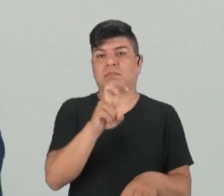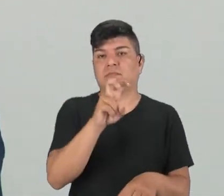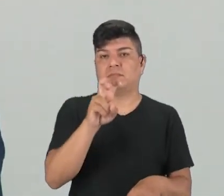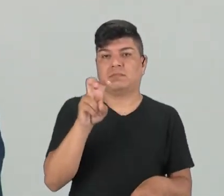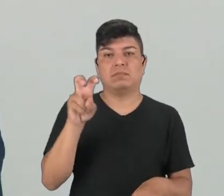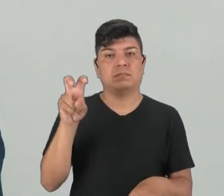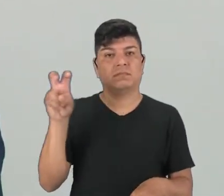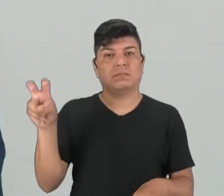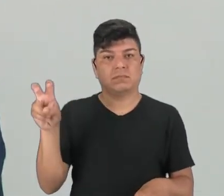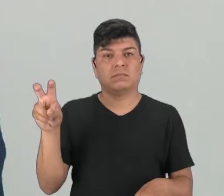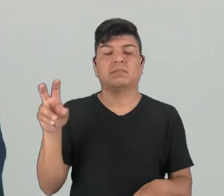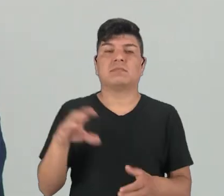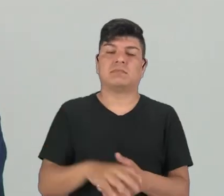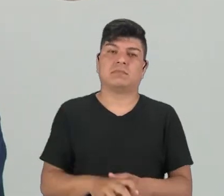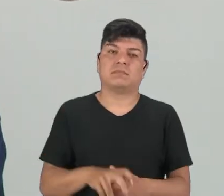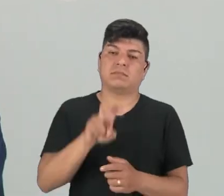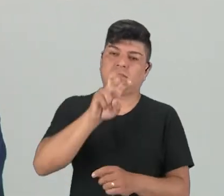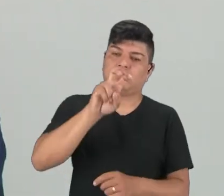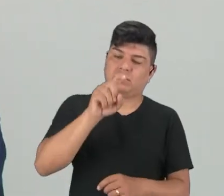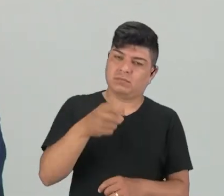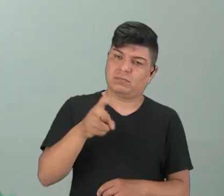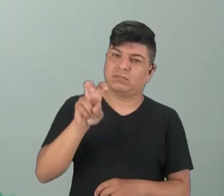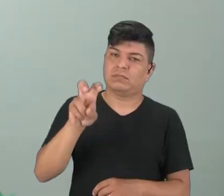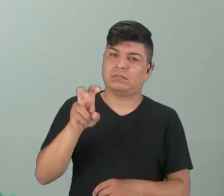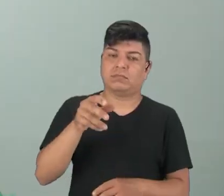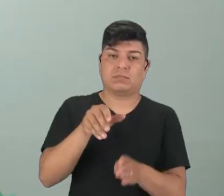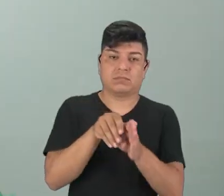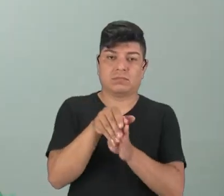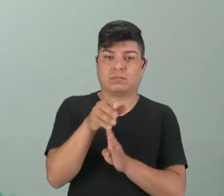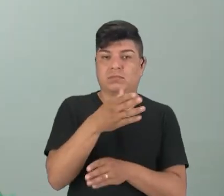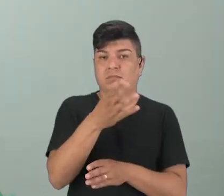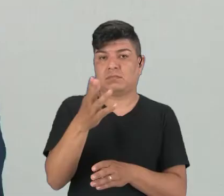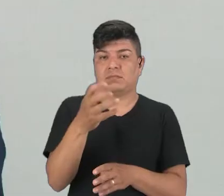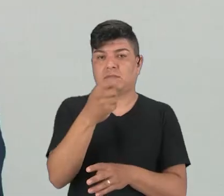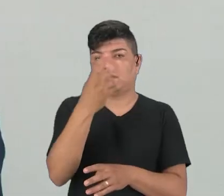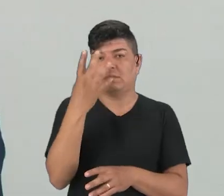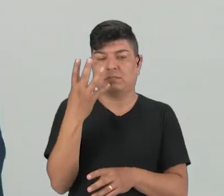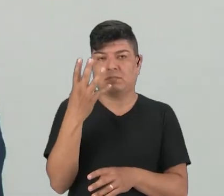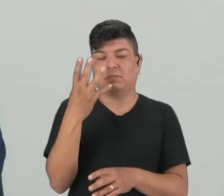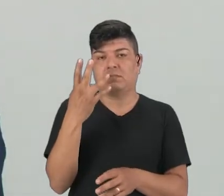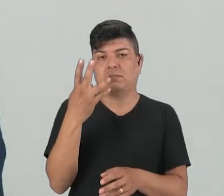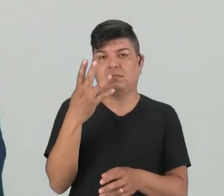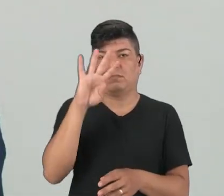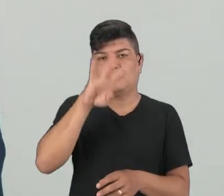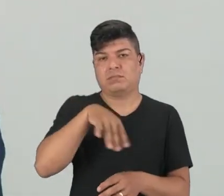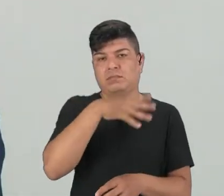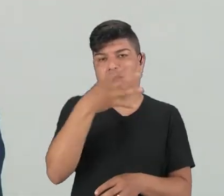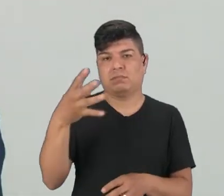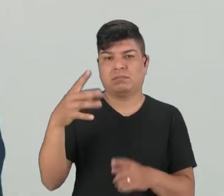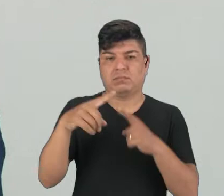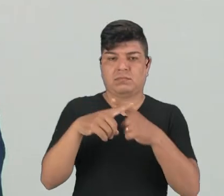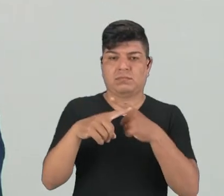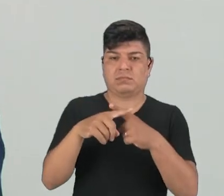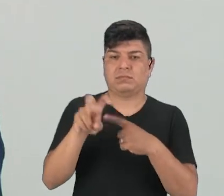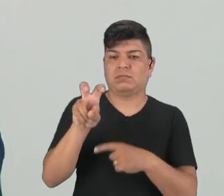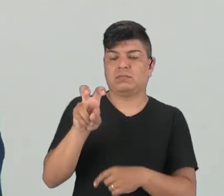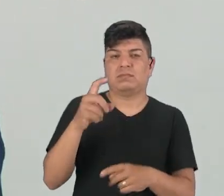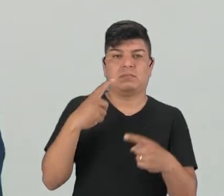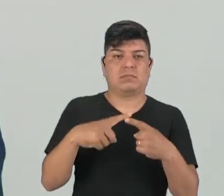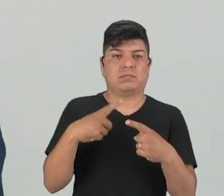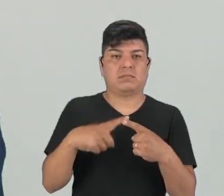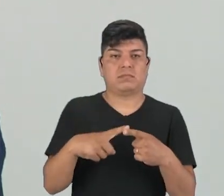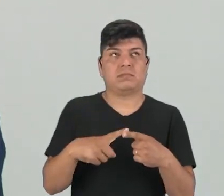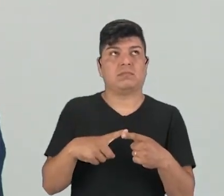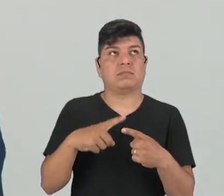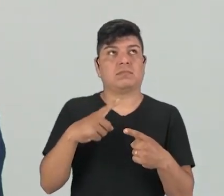em 5, né? Uma dica que a gente dá é contar a tabuada de multiplicação de 5,